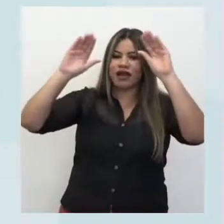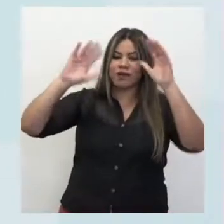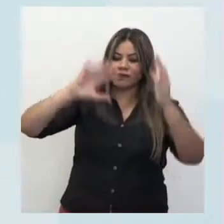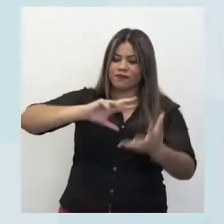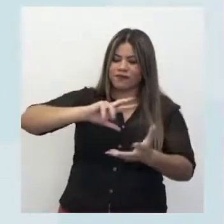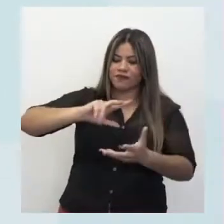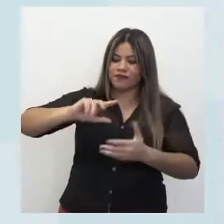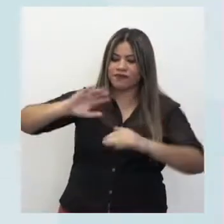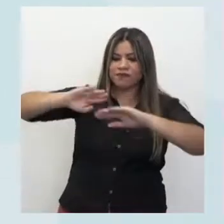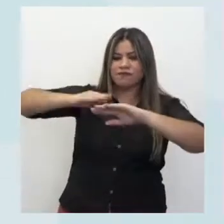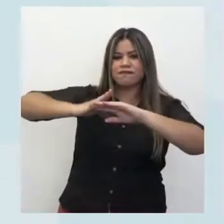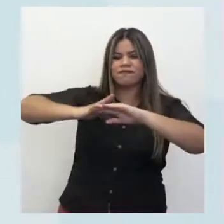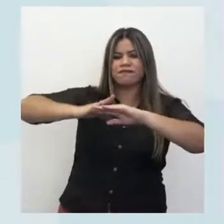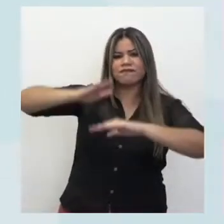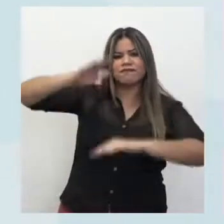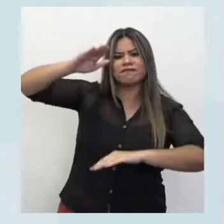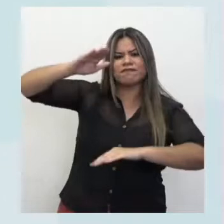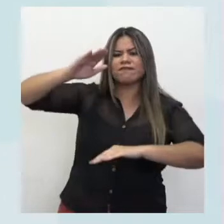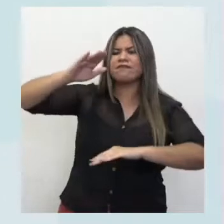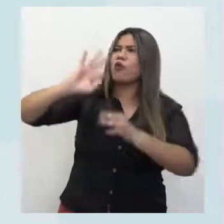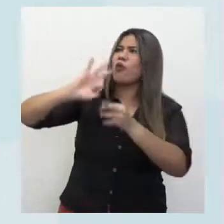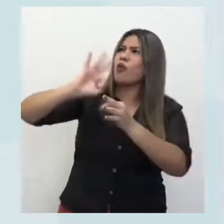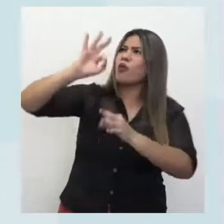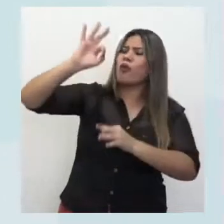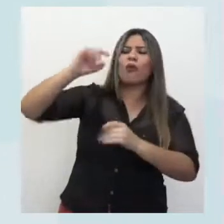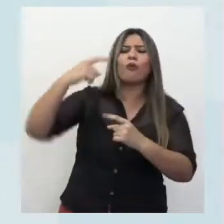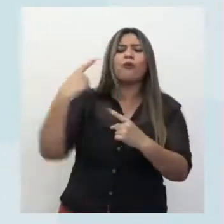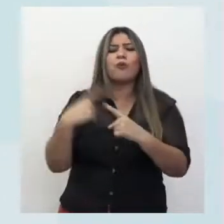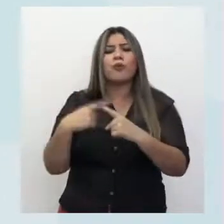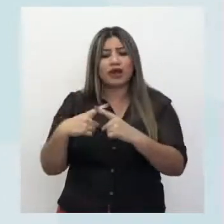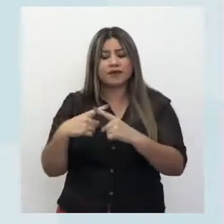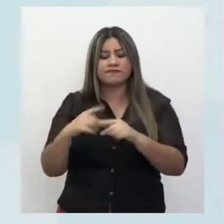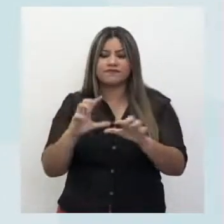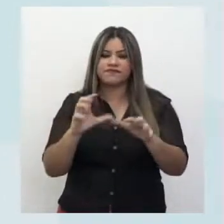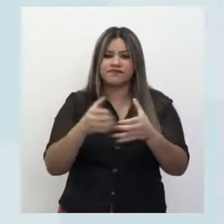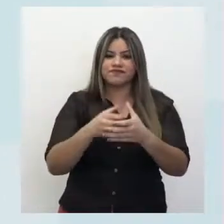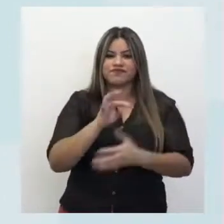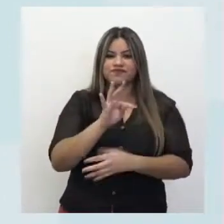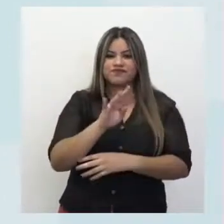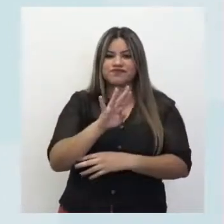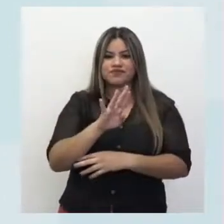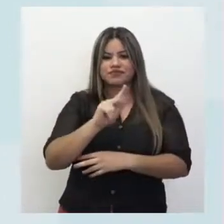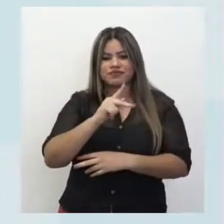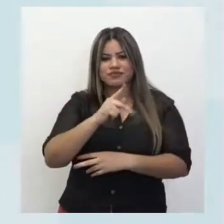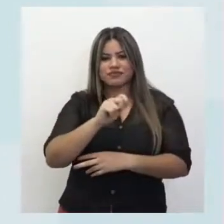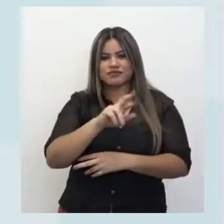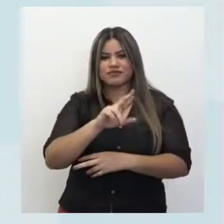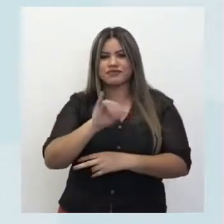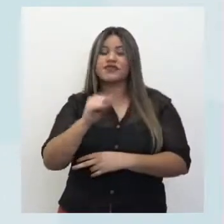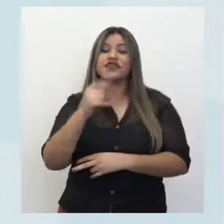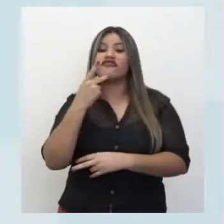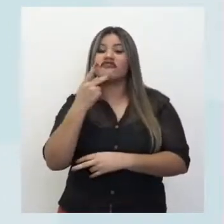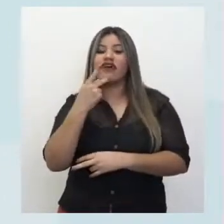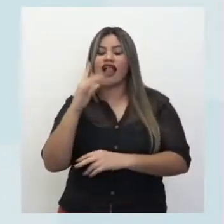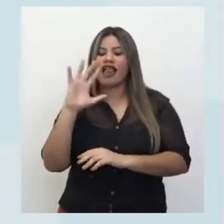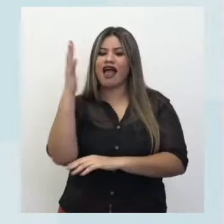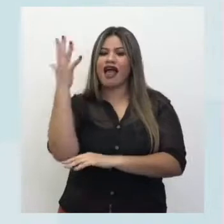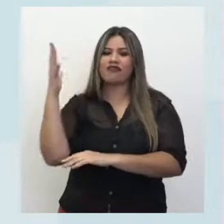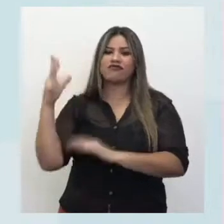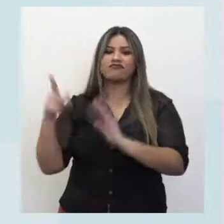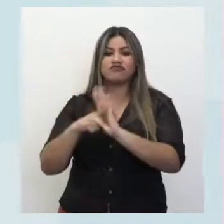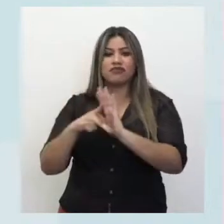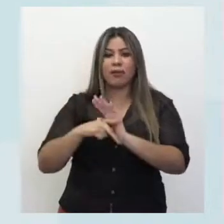agora. O povo Tupari, de Rondônia, por exemplo, conta que era a árvore do amendoim que segurava o